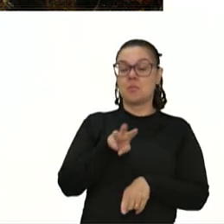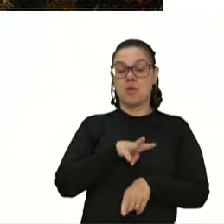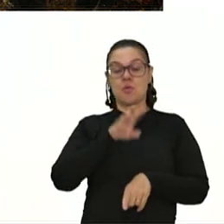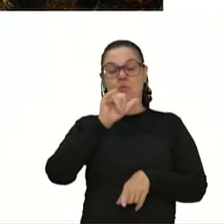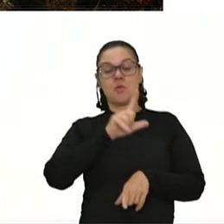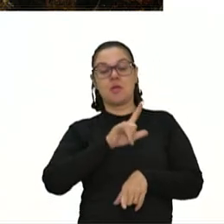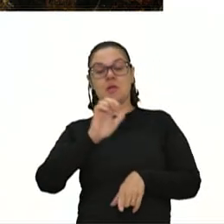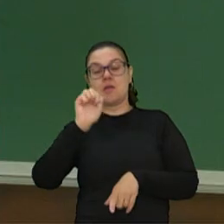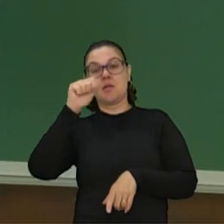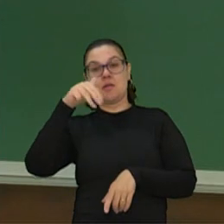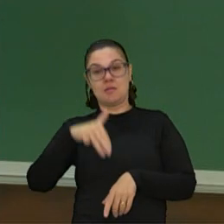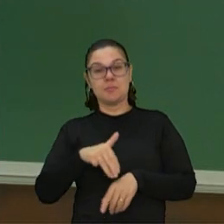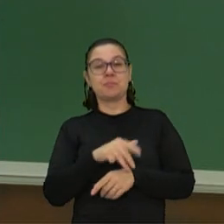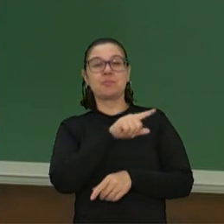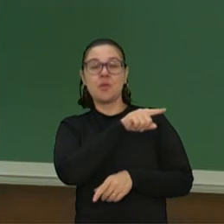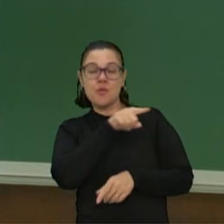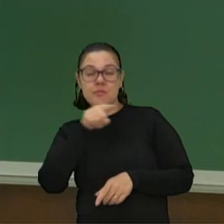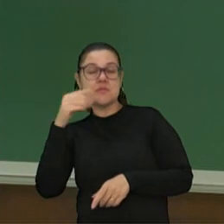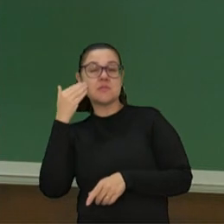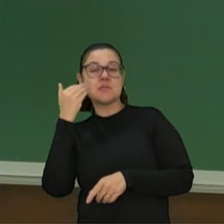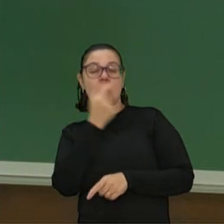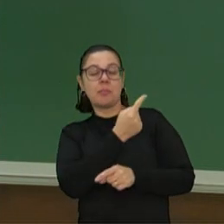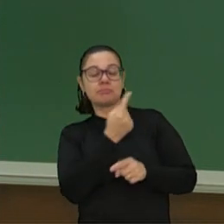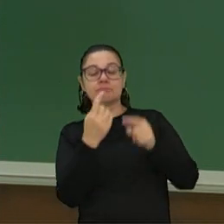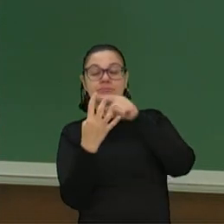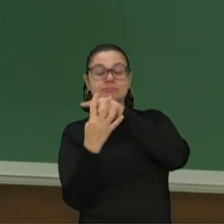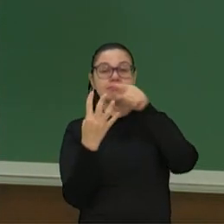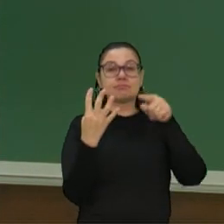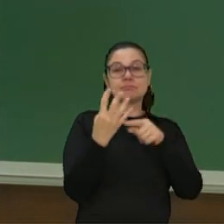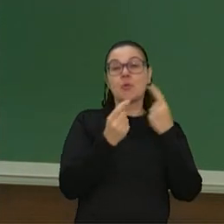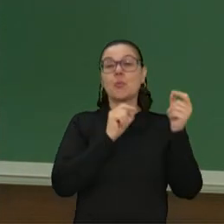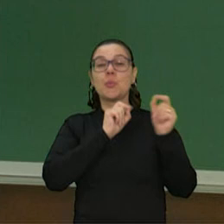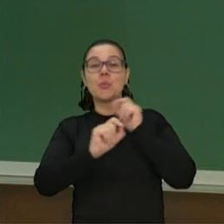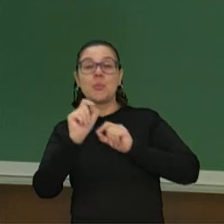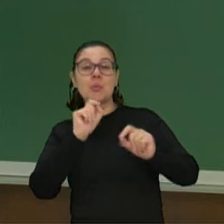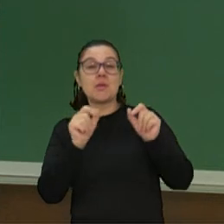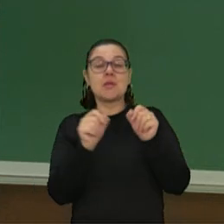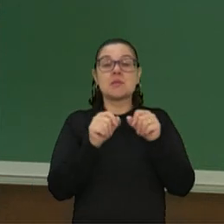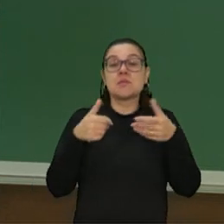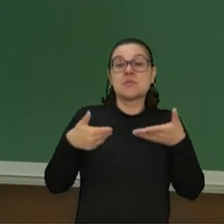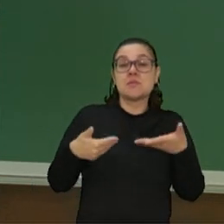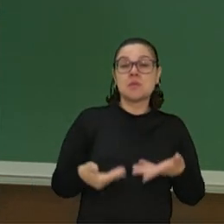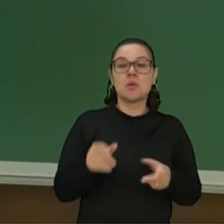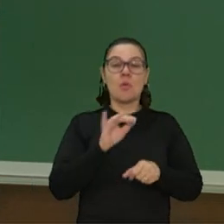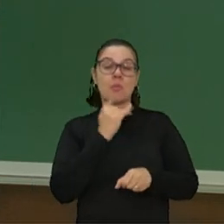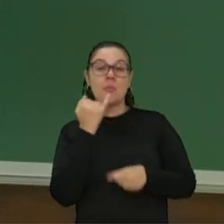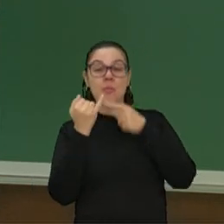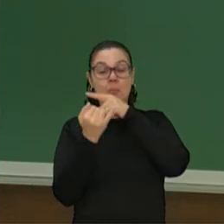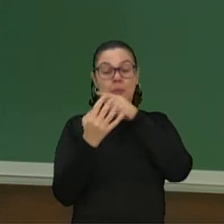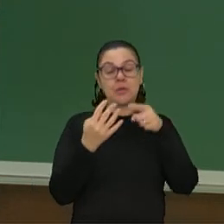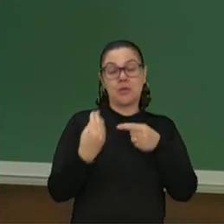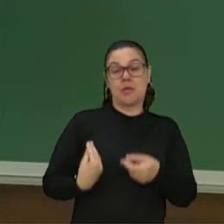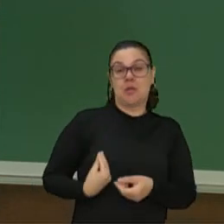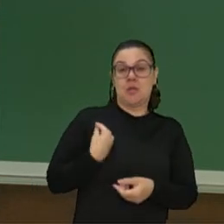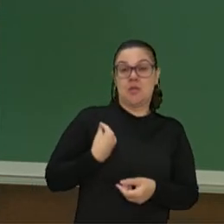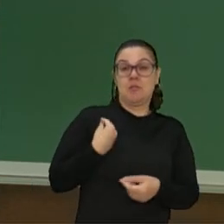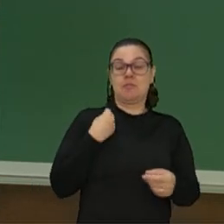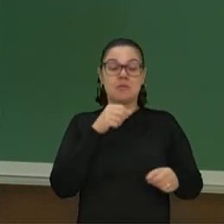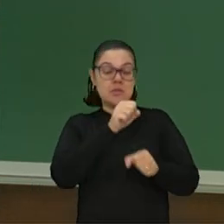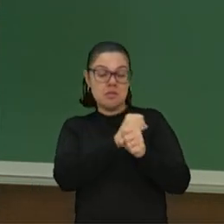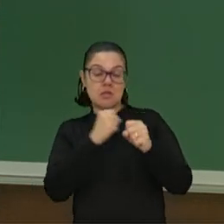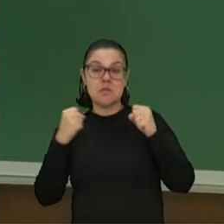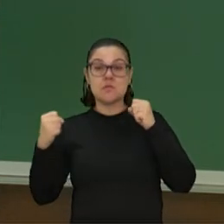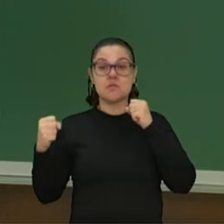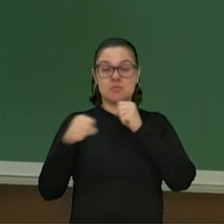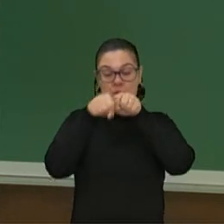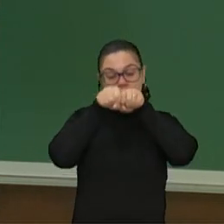última foto. Vocês sabem quem são essas pessoas? O que elas fizeram? O que elas fizeram de importante que